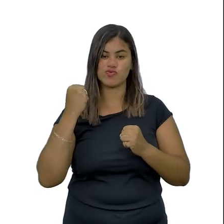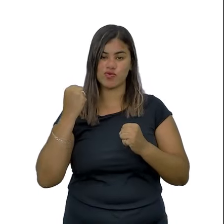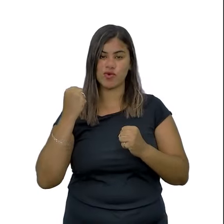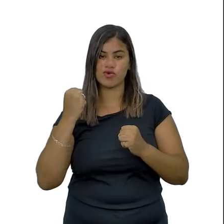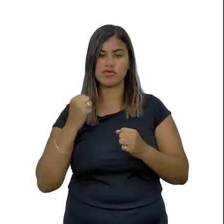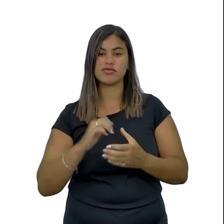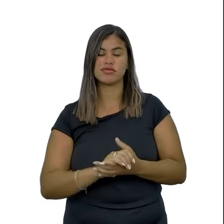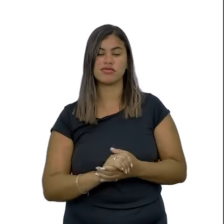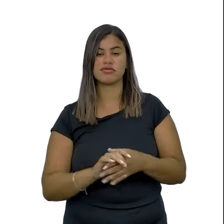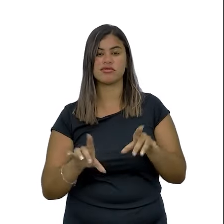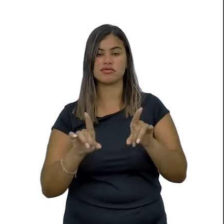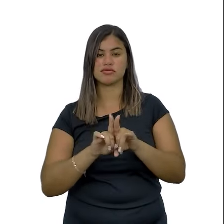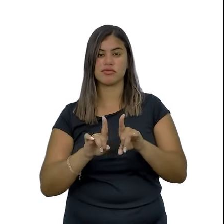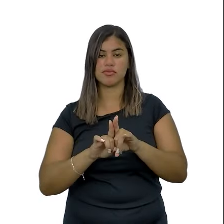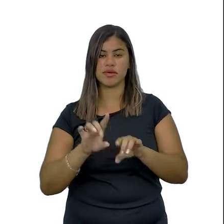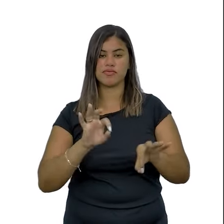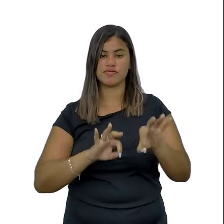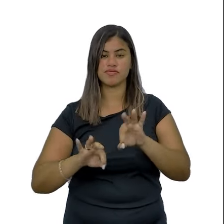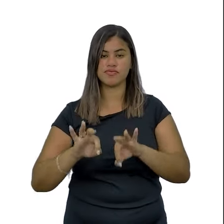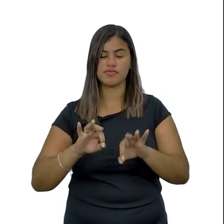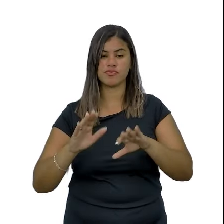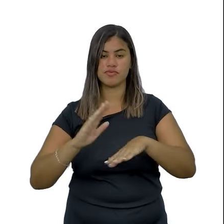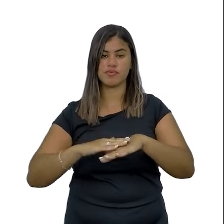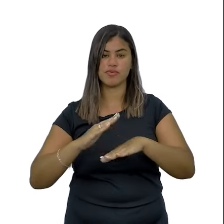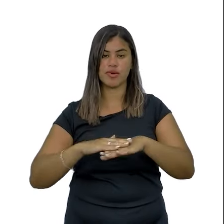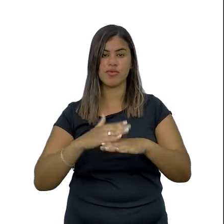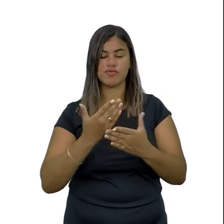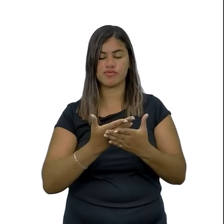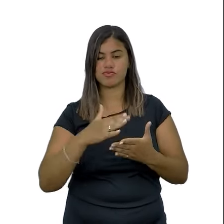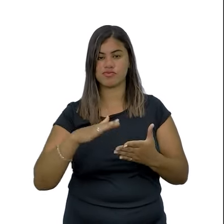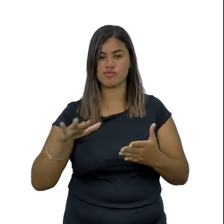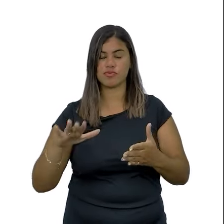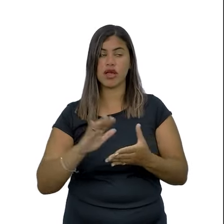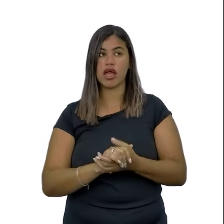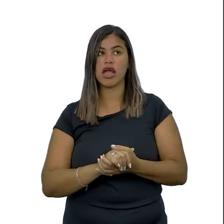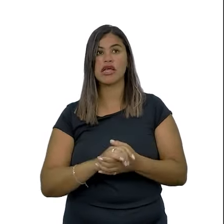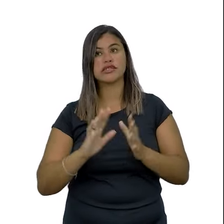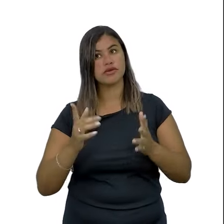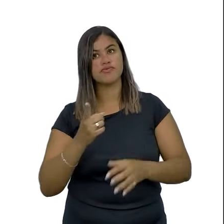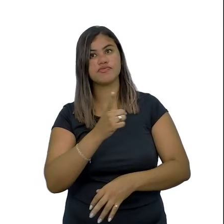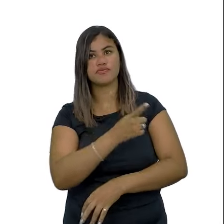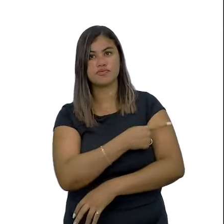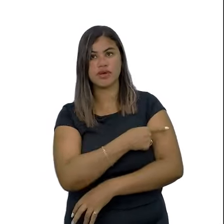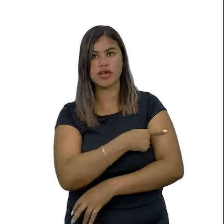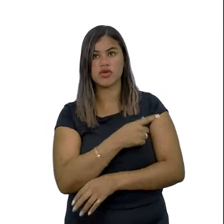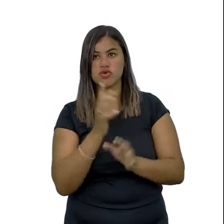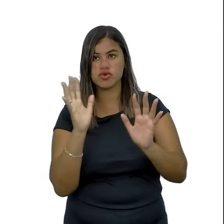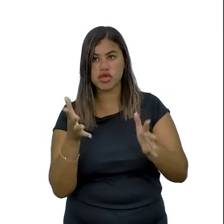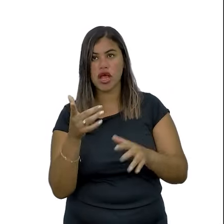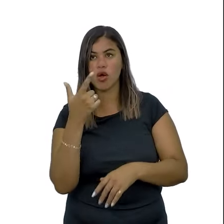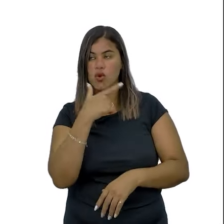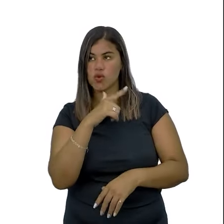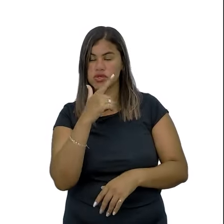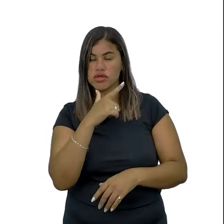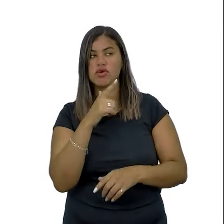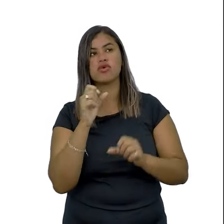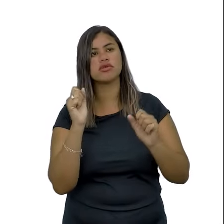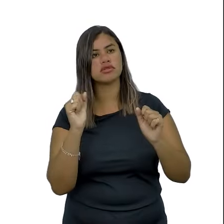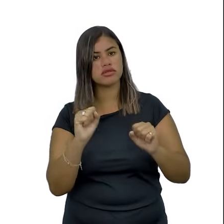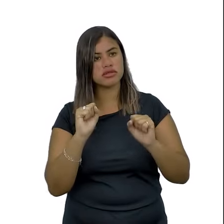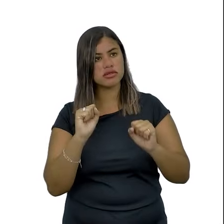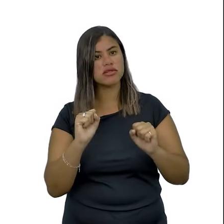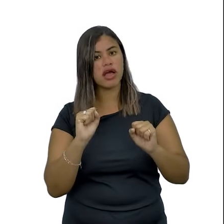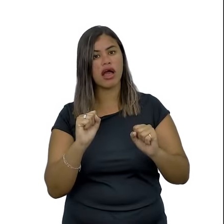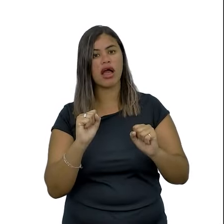boas práticas entre os colegas. Ou seja, o que deu certo no primeiro ano lá, eu vou socializar com o meu parceiro